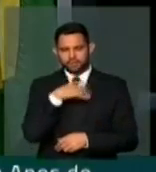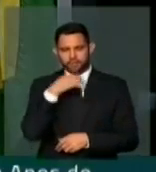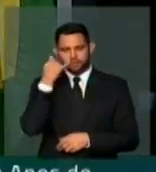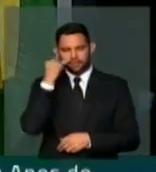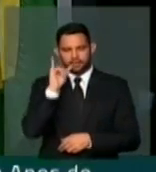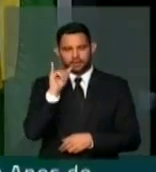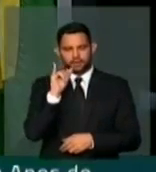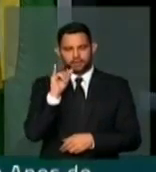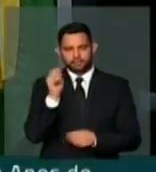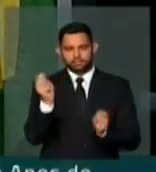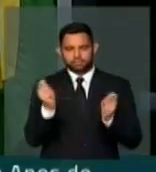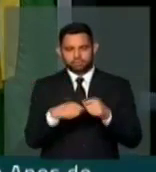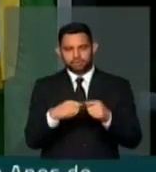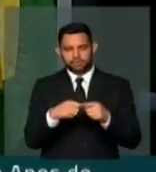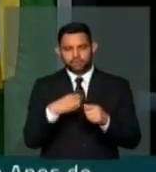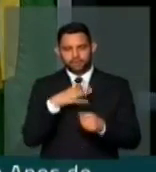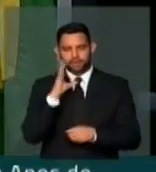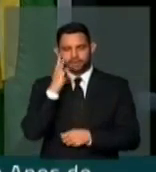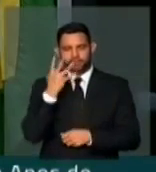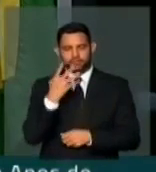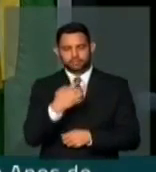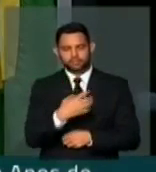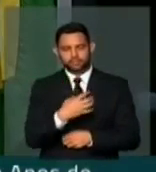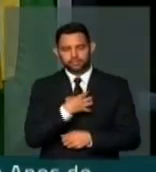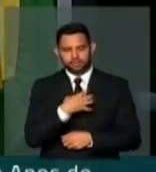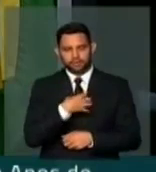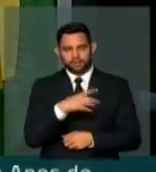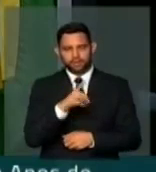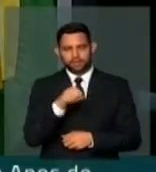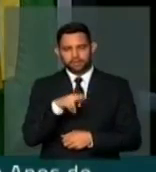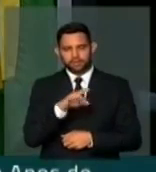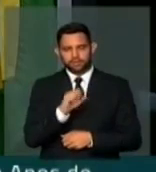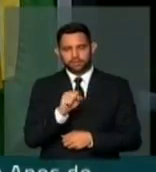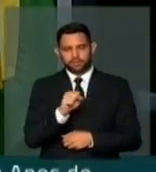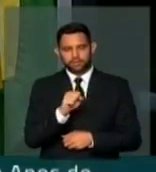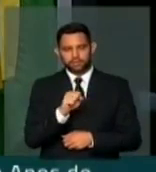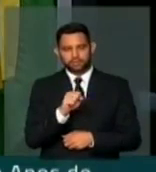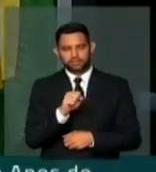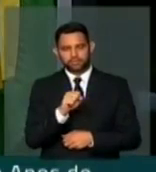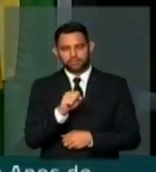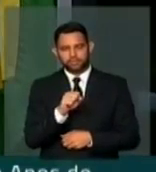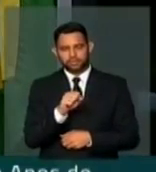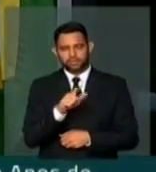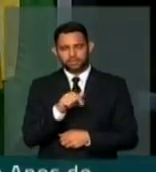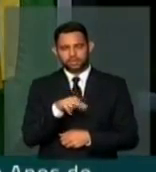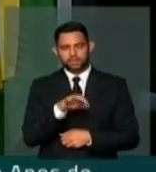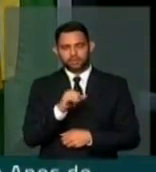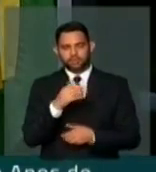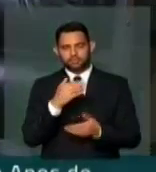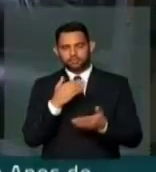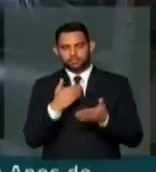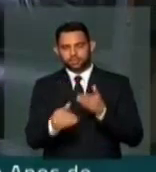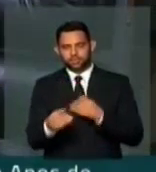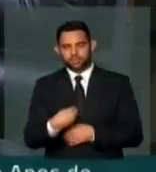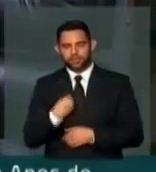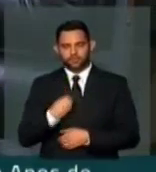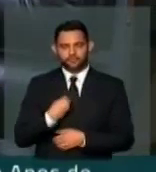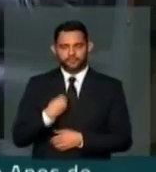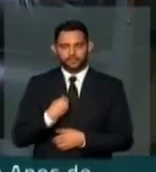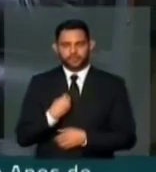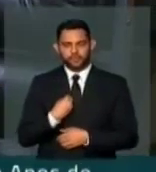se possível for, a decisão tomada democraticamente por uma geração prejudique a